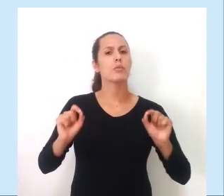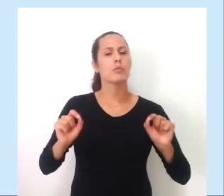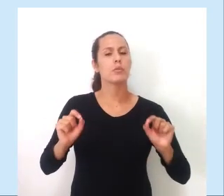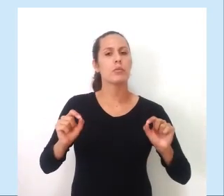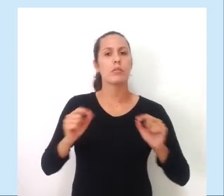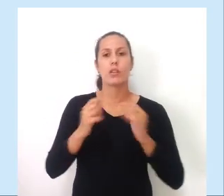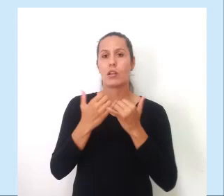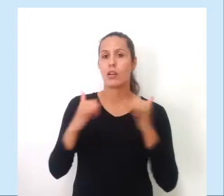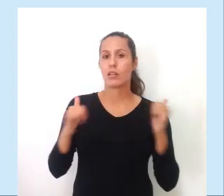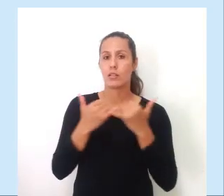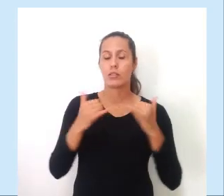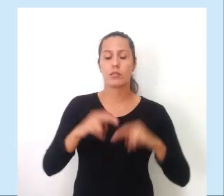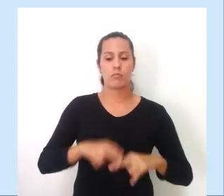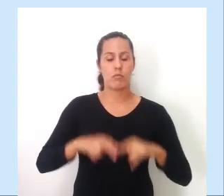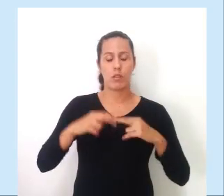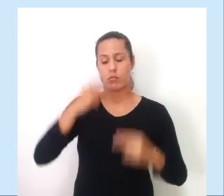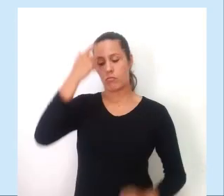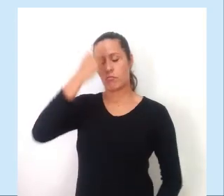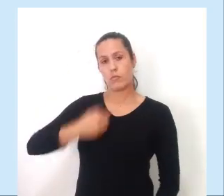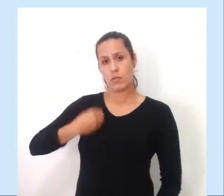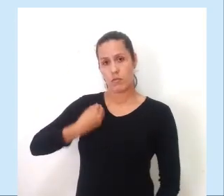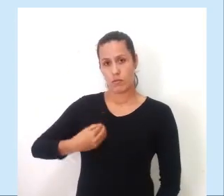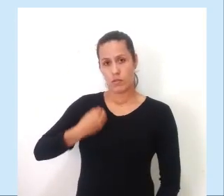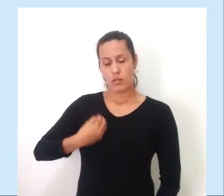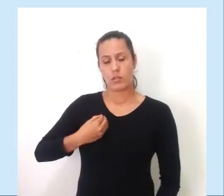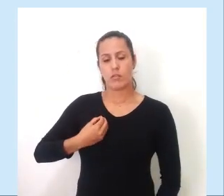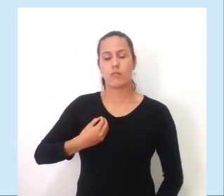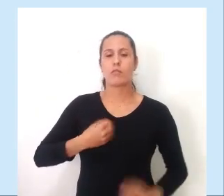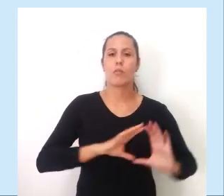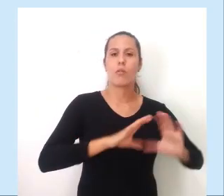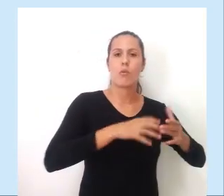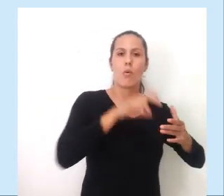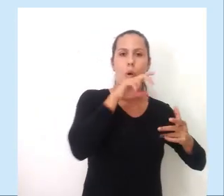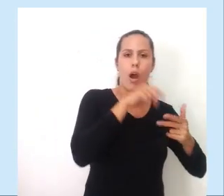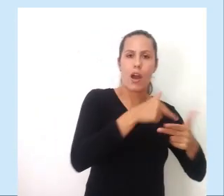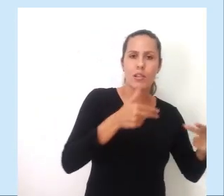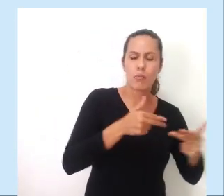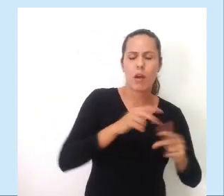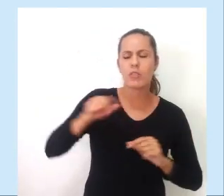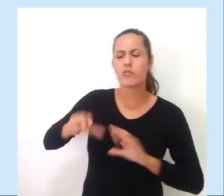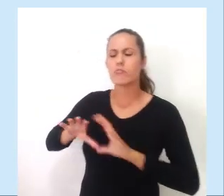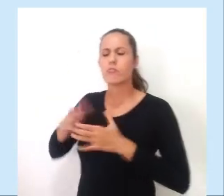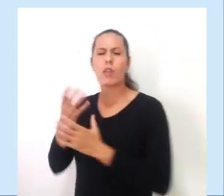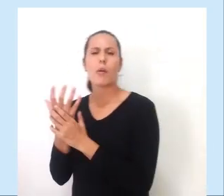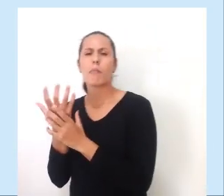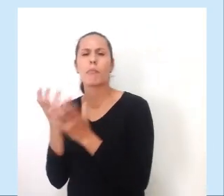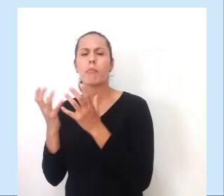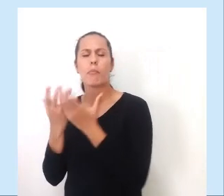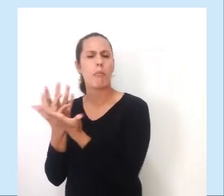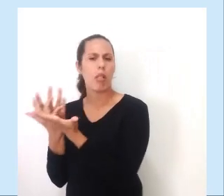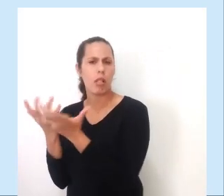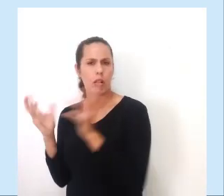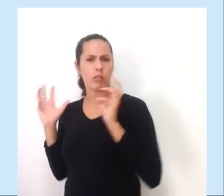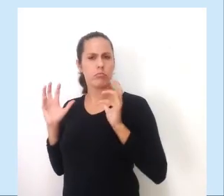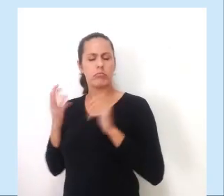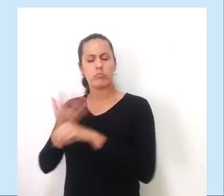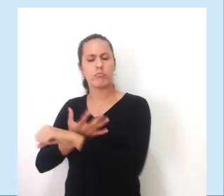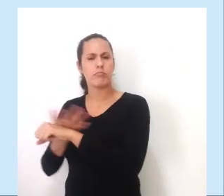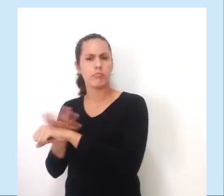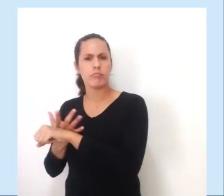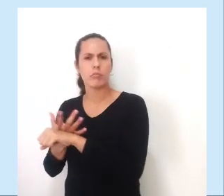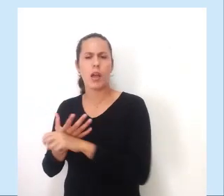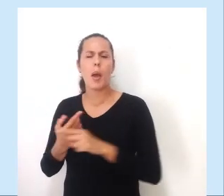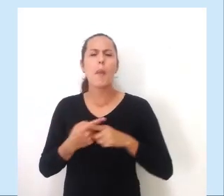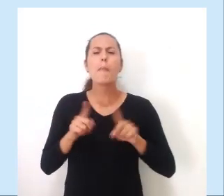da energia para os seres vivos, tanto animais quanto plantas. Mas vamos para o conceito.